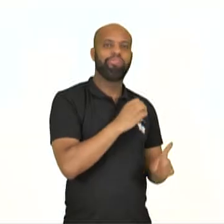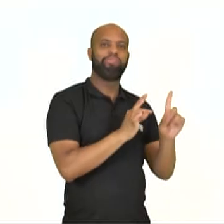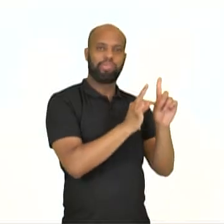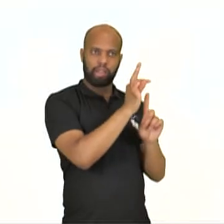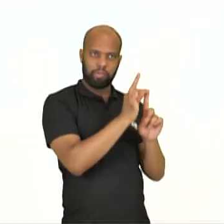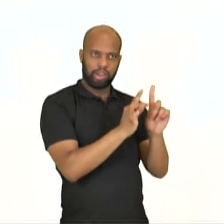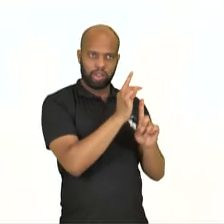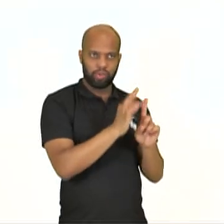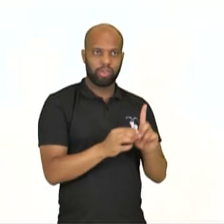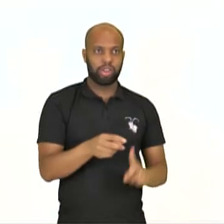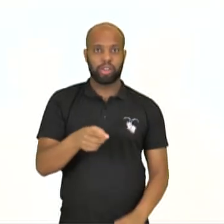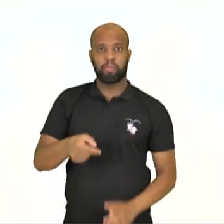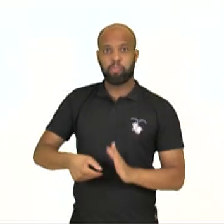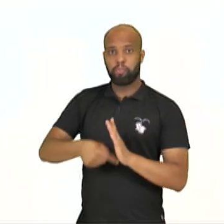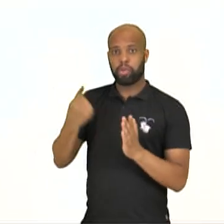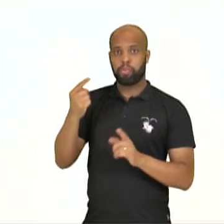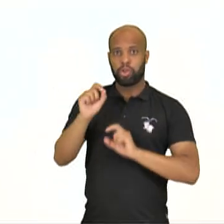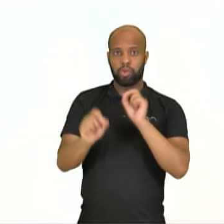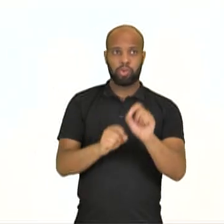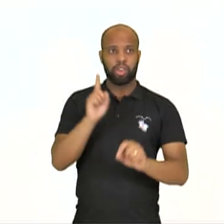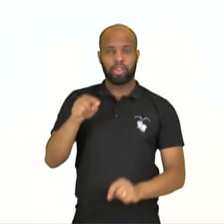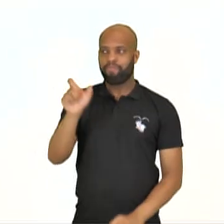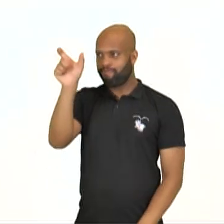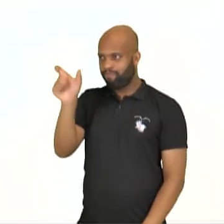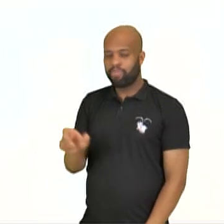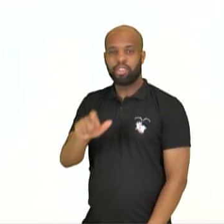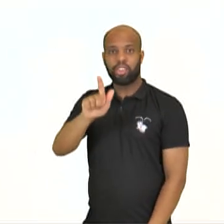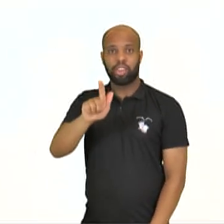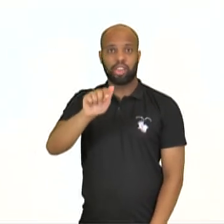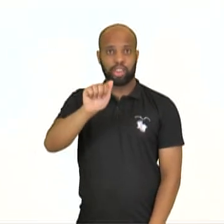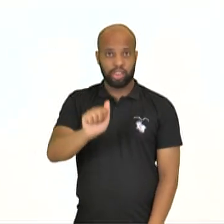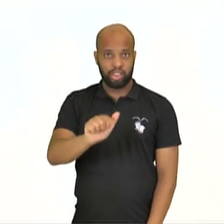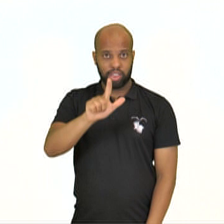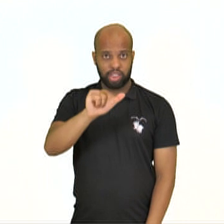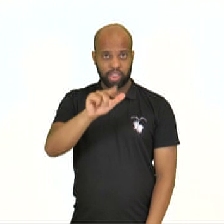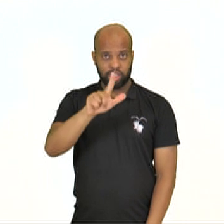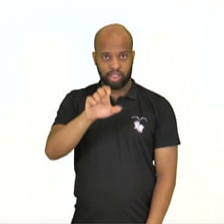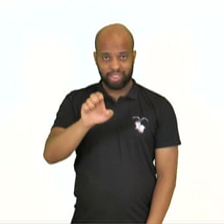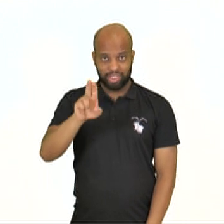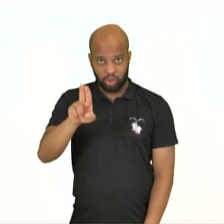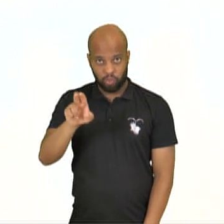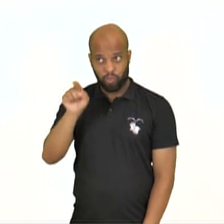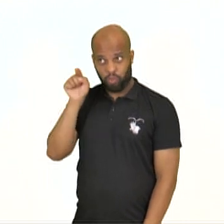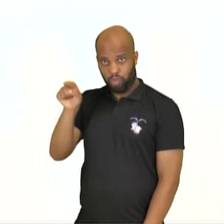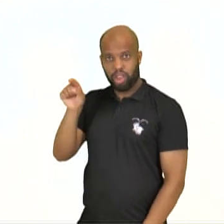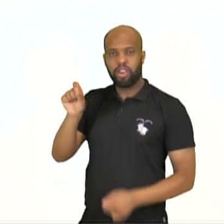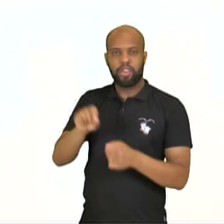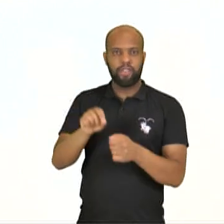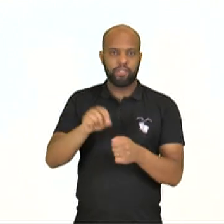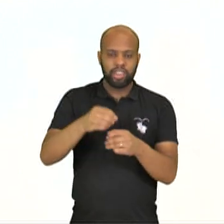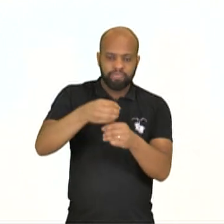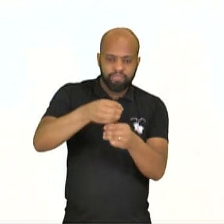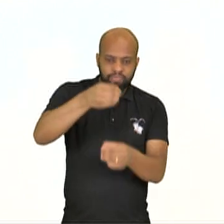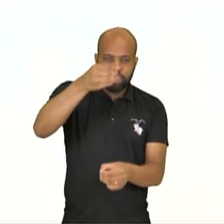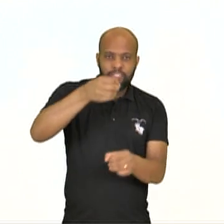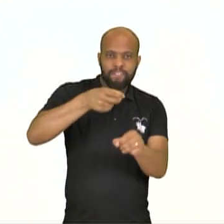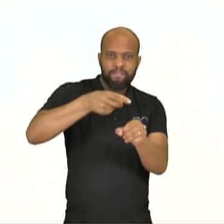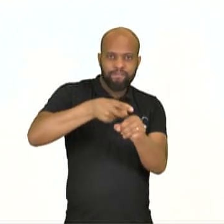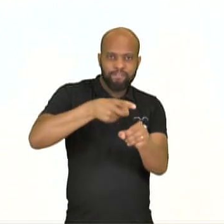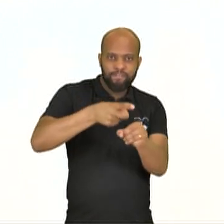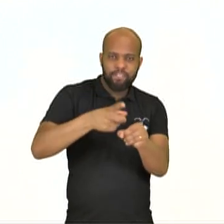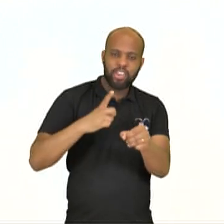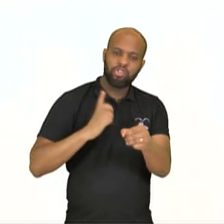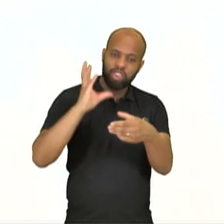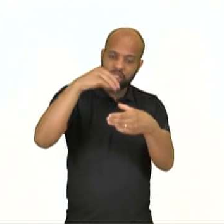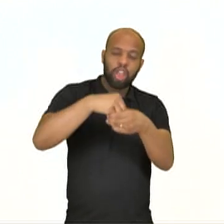era um termoscópio, na verdade, que ele foi utilizado para poder medir a temperatura das pessoas, né, mas era muito frágil, ele é apenas um tubo de